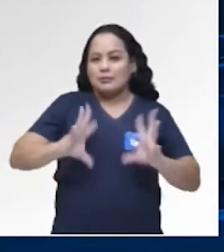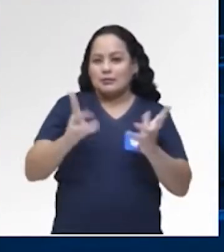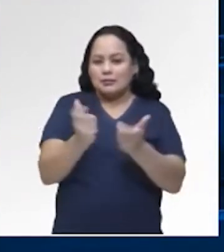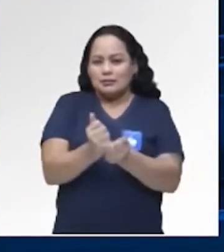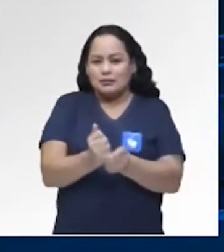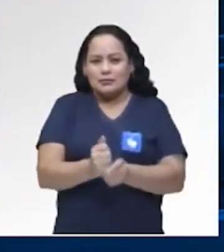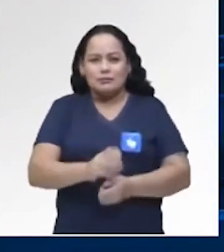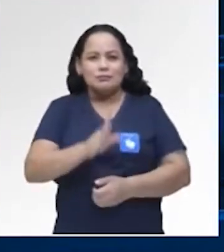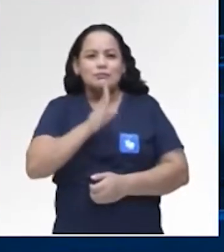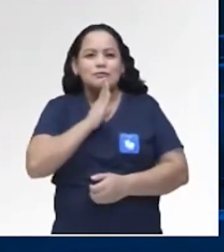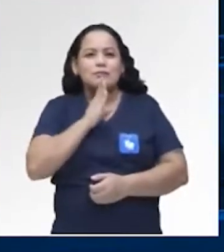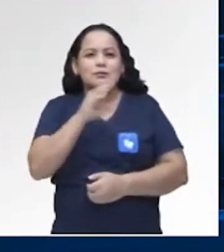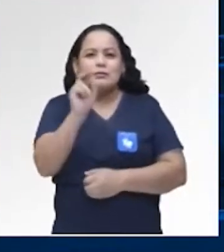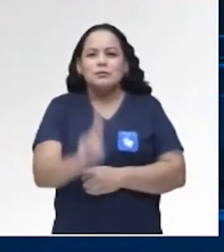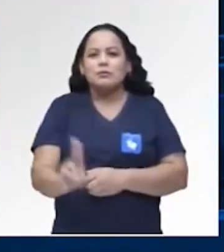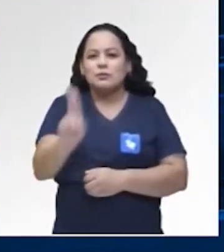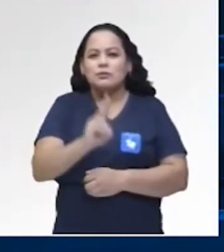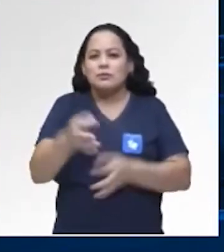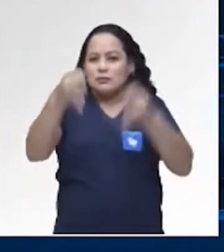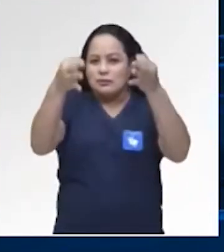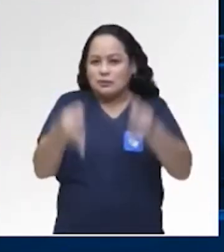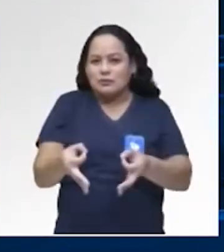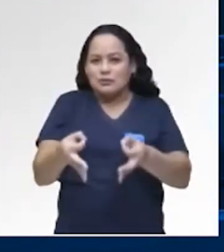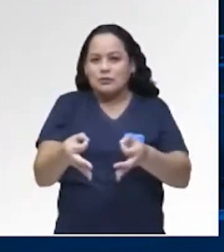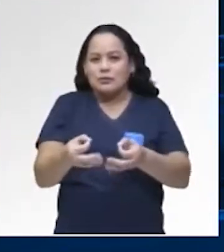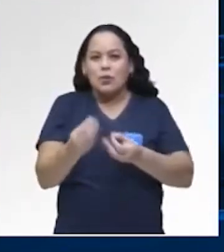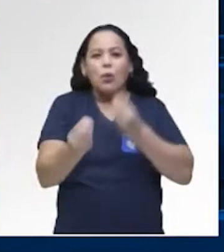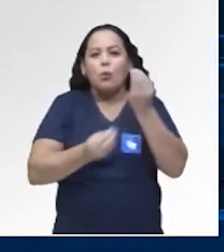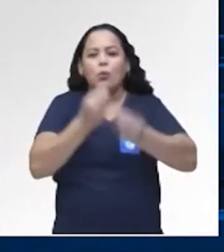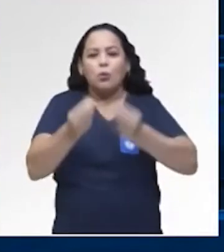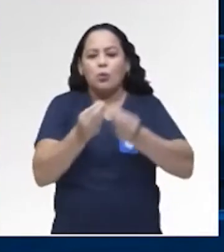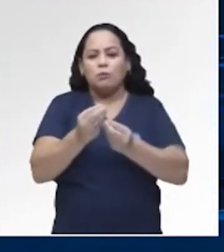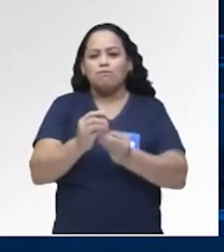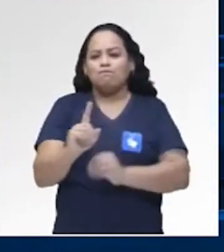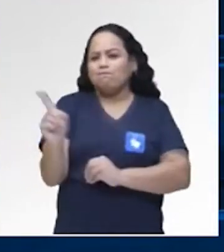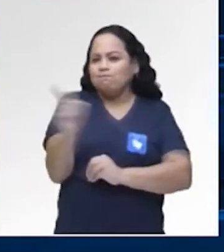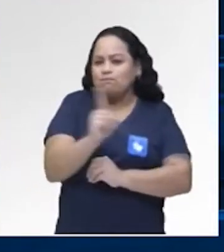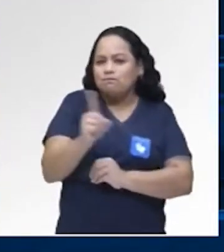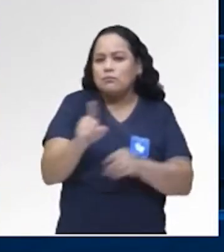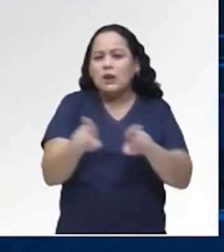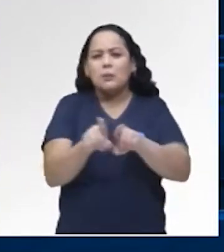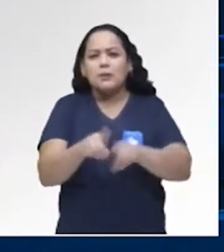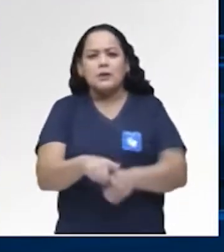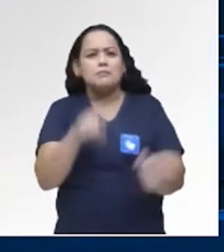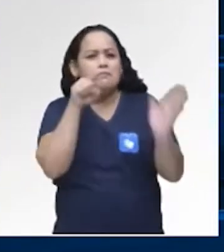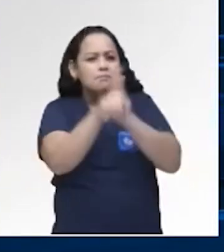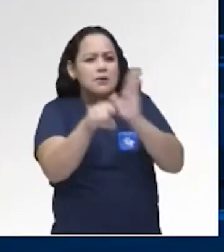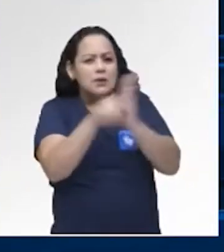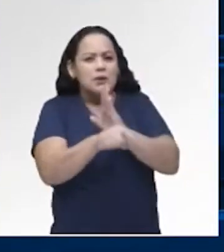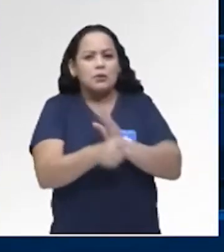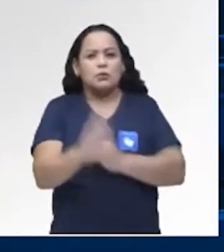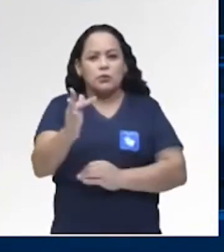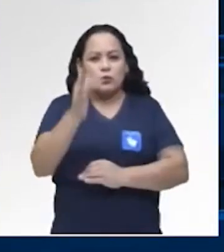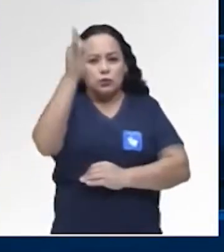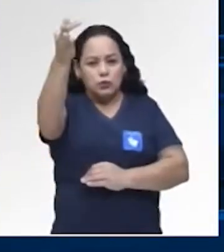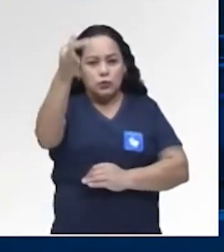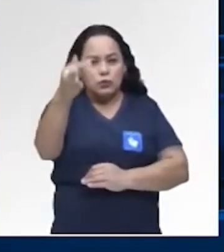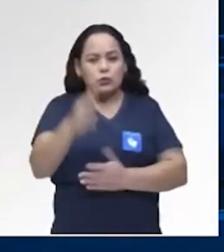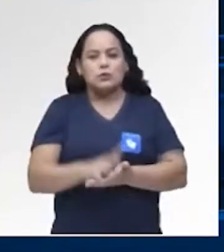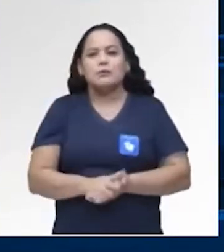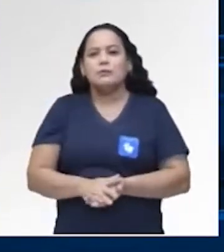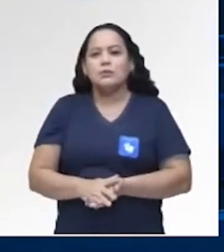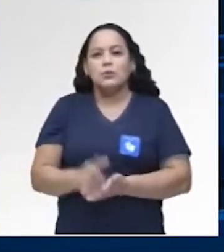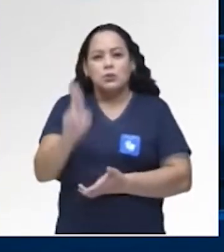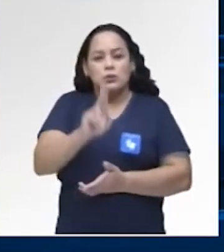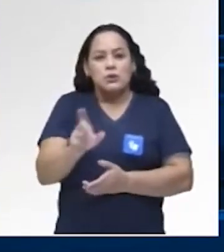Habilidade. Conhecer e utilizar corretamente as formas negativas e interrogativas do futuro com be going